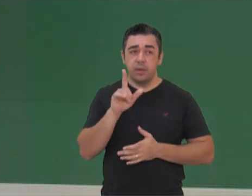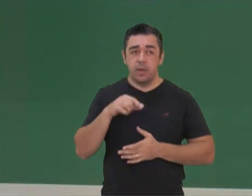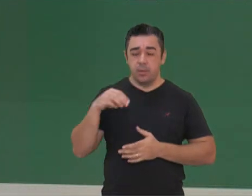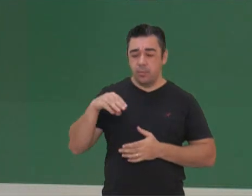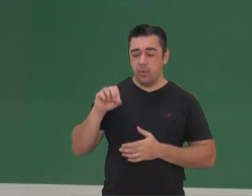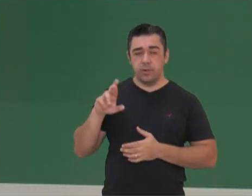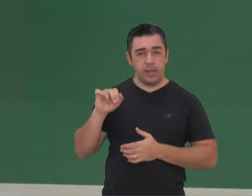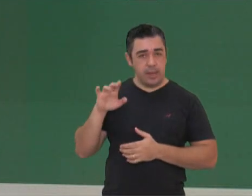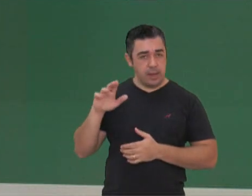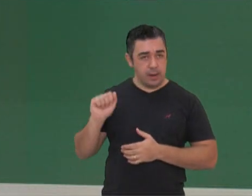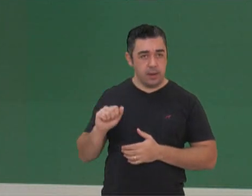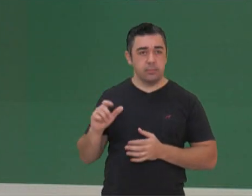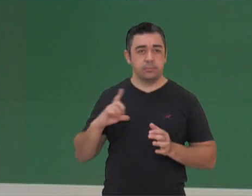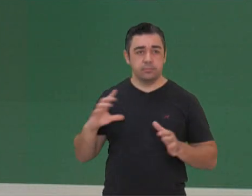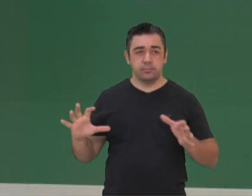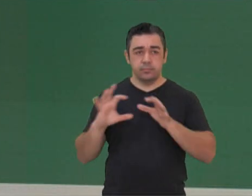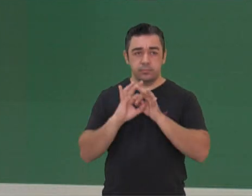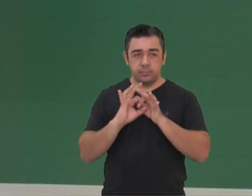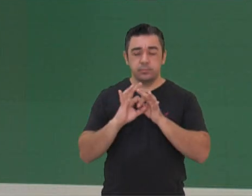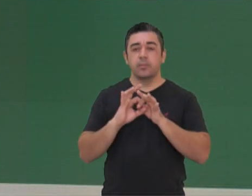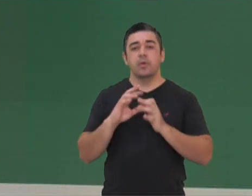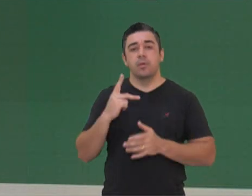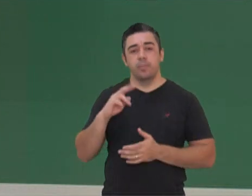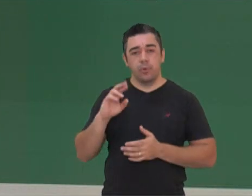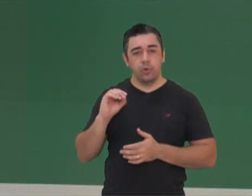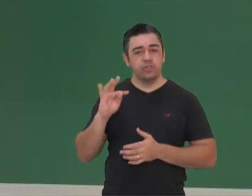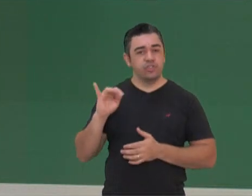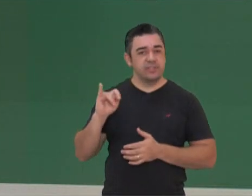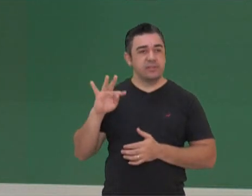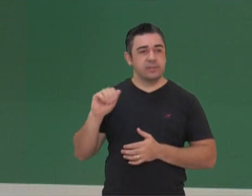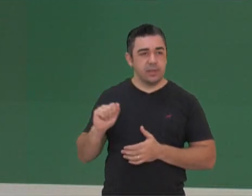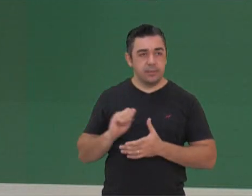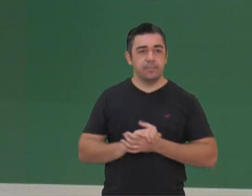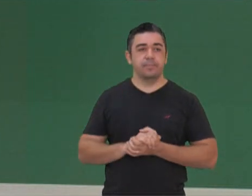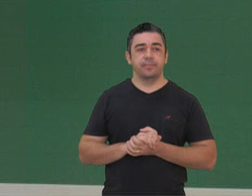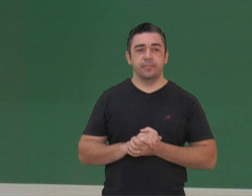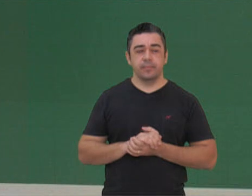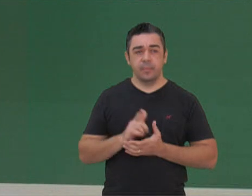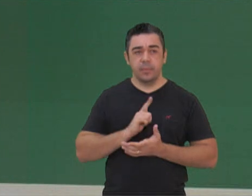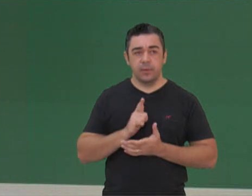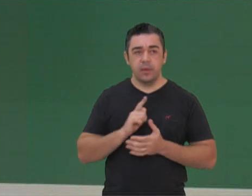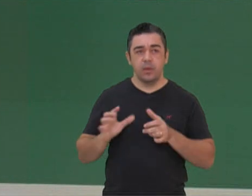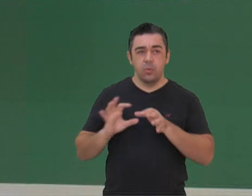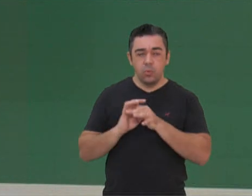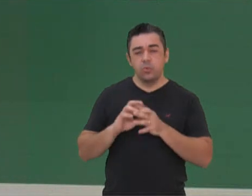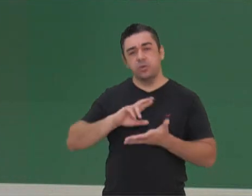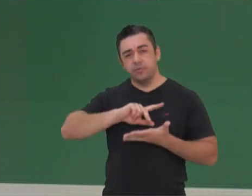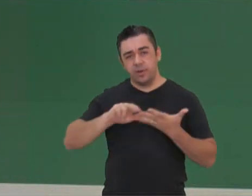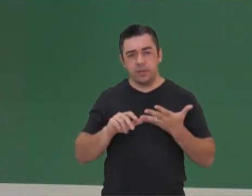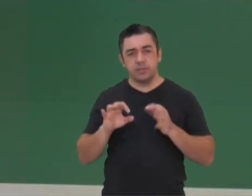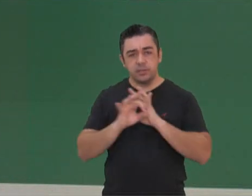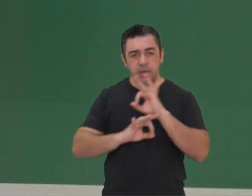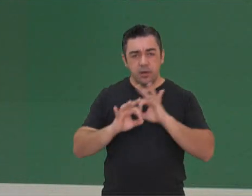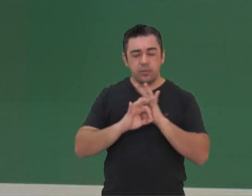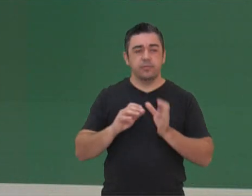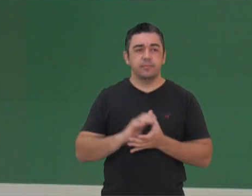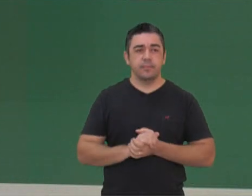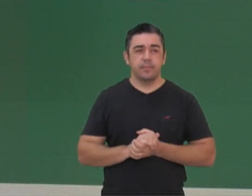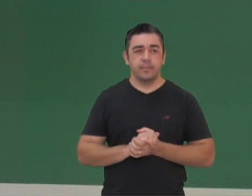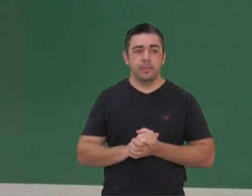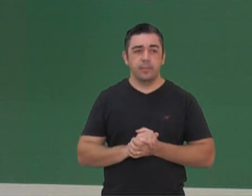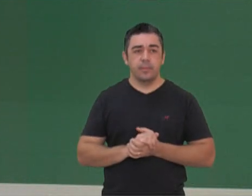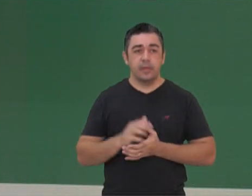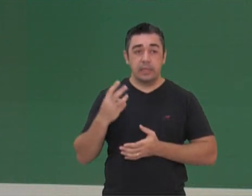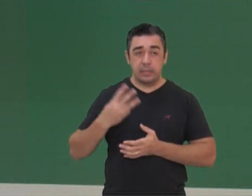Monera, procarióticos unicelulares. Protistas são eucarióticos, podem se unir ou pluricelulares e são heterótrofos.